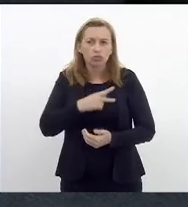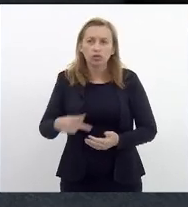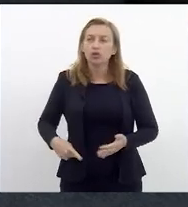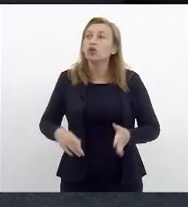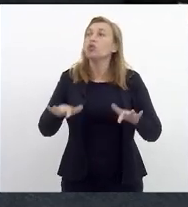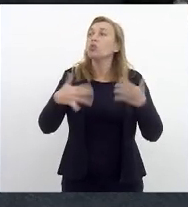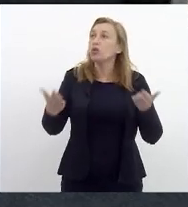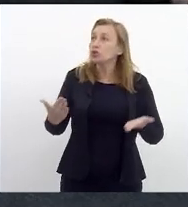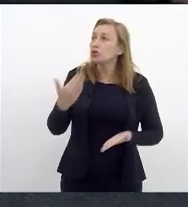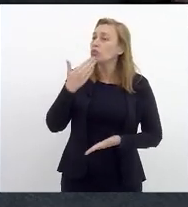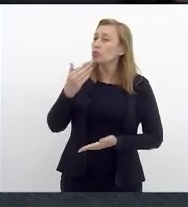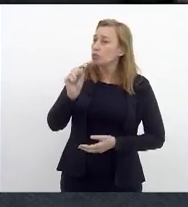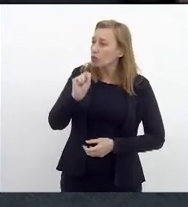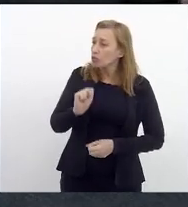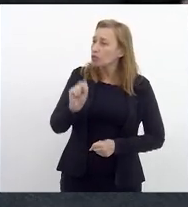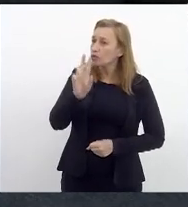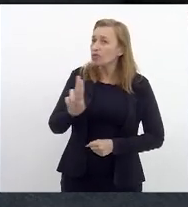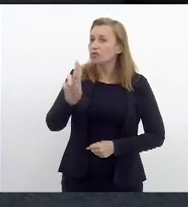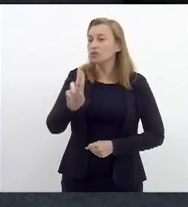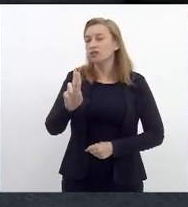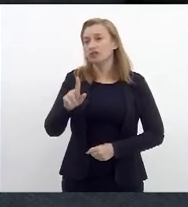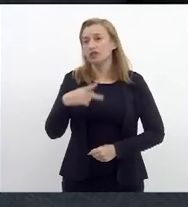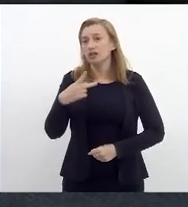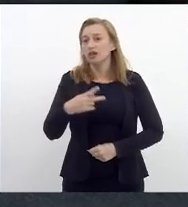é que eu posso fazer uso da palavra.